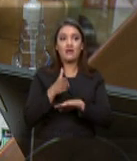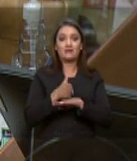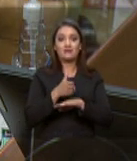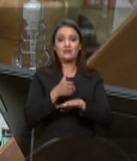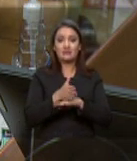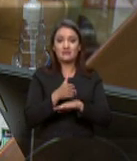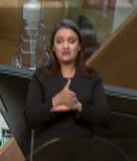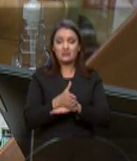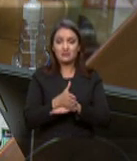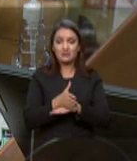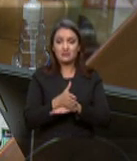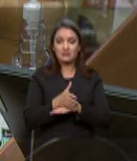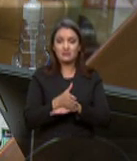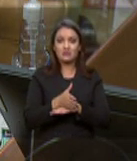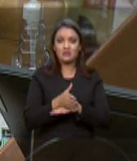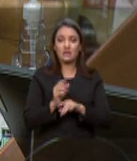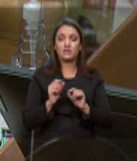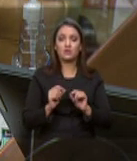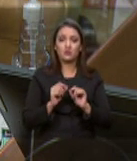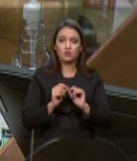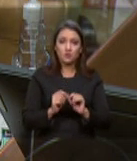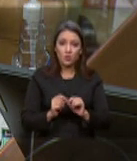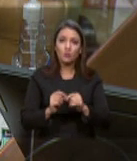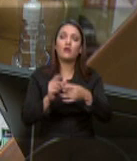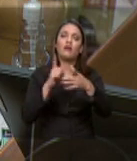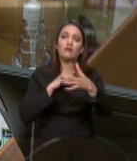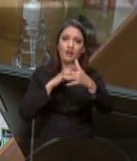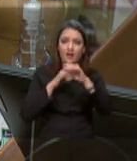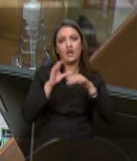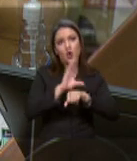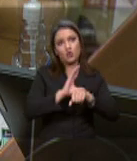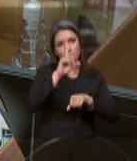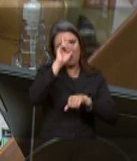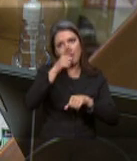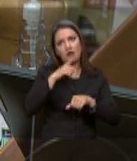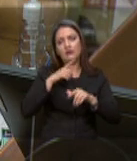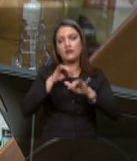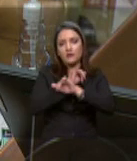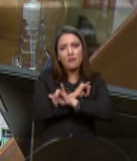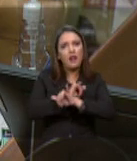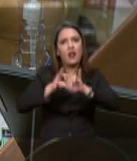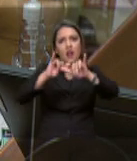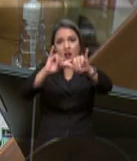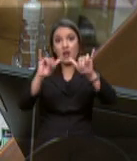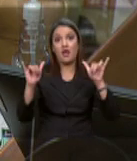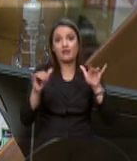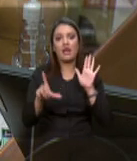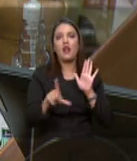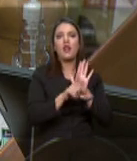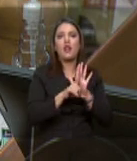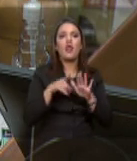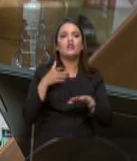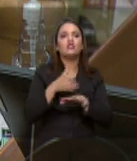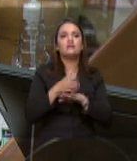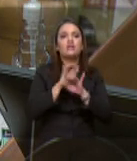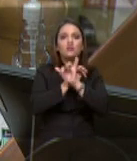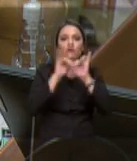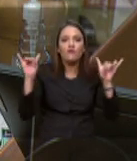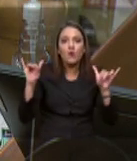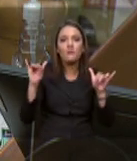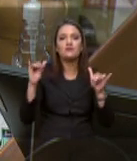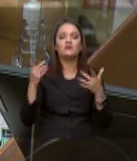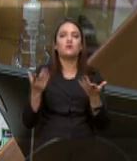com a publicidade a ser dada nos termos da Constituição e da lei, especialmente da lei de acesso à informação. As respostas